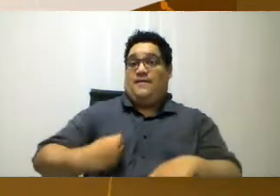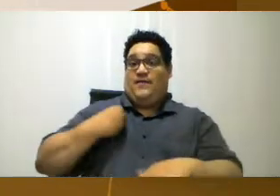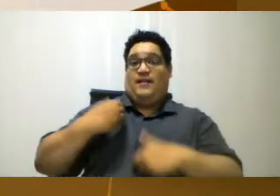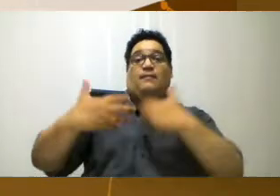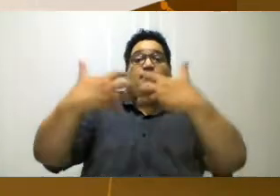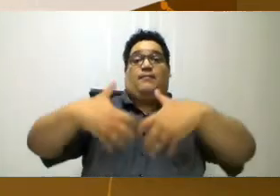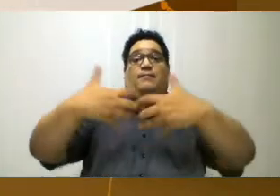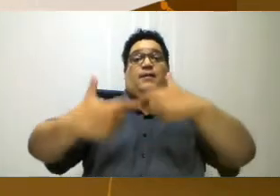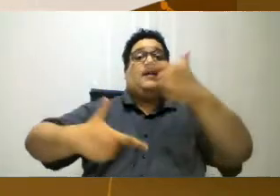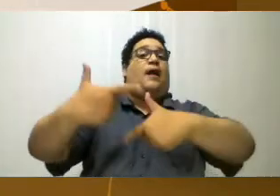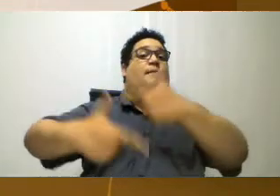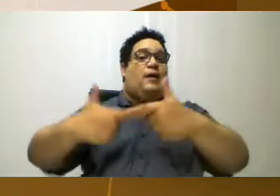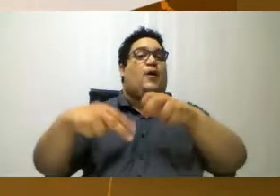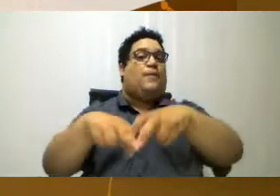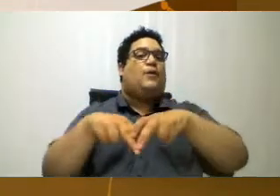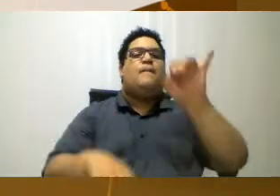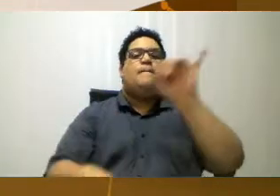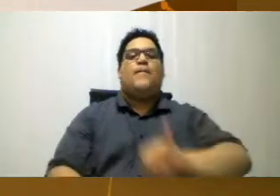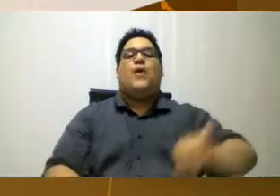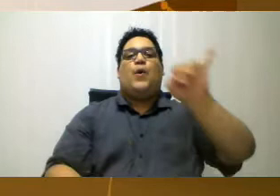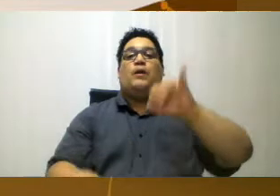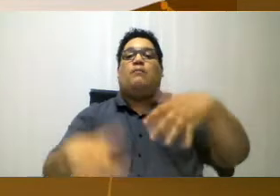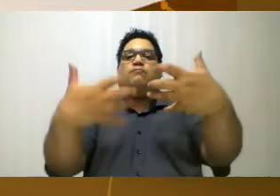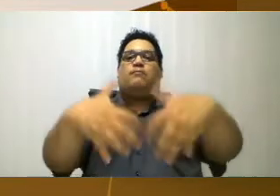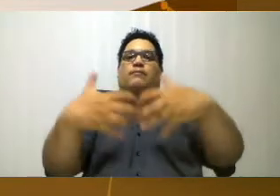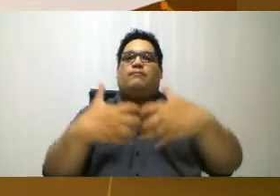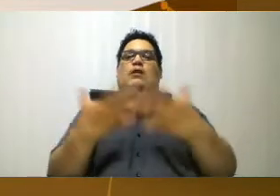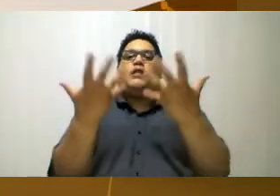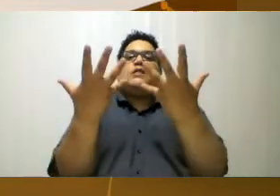equipamento. Então é fundamental manter o equipamento seco.